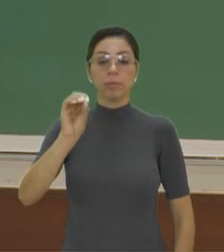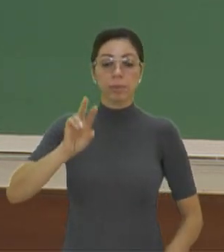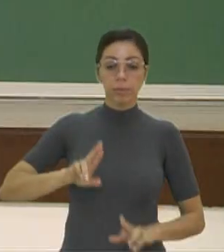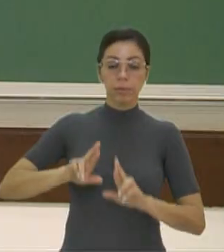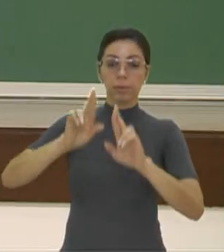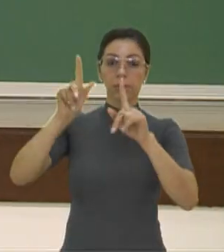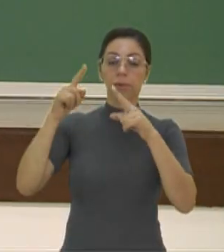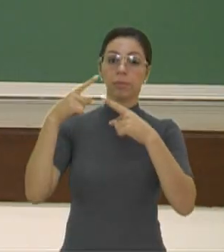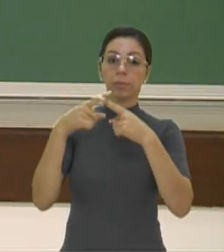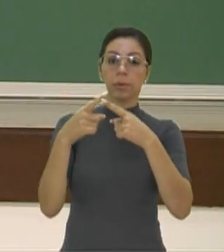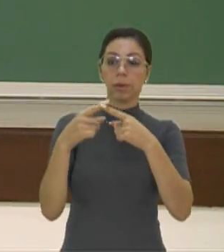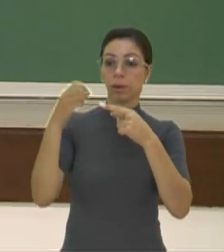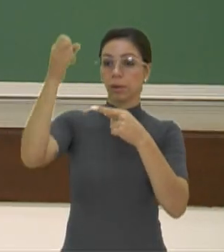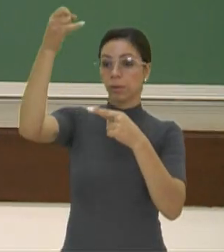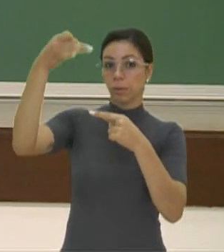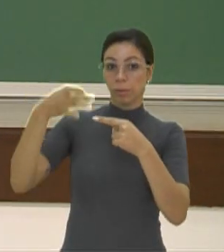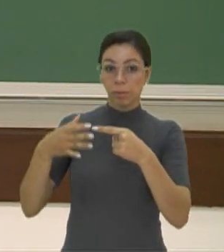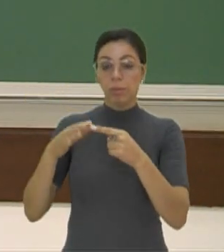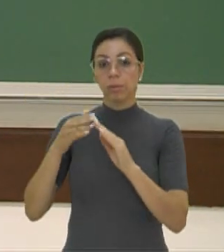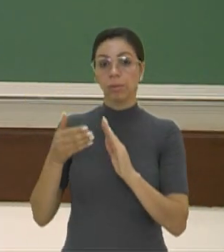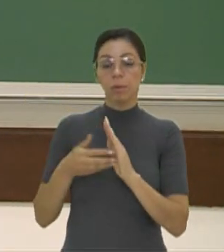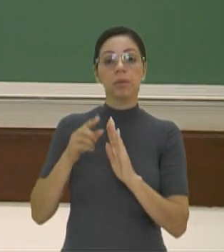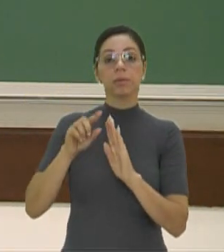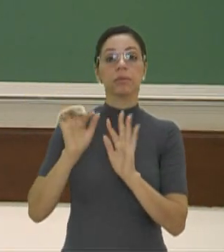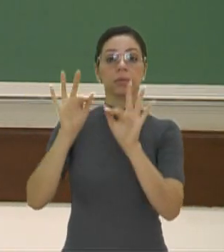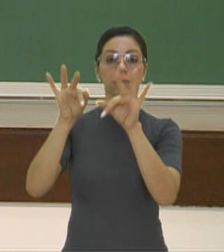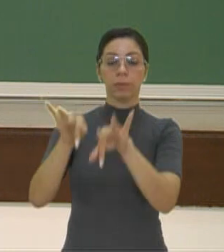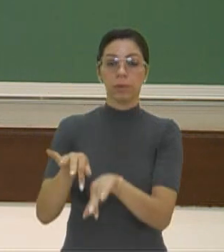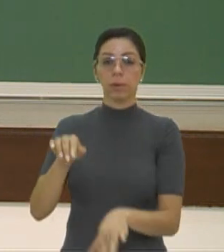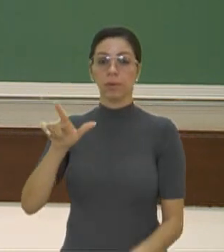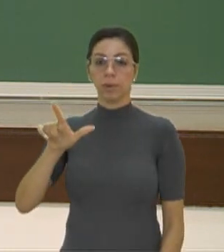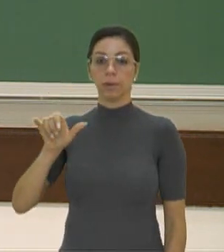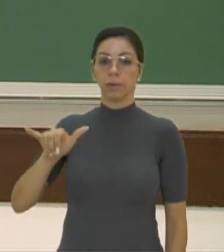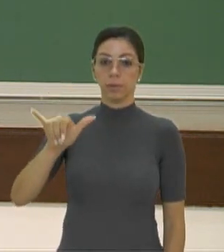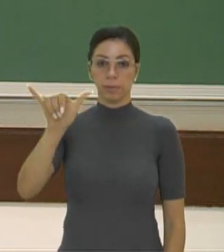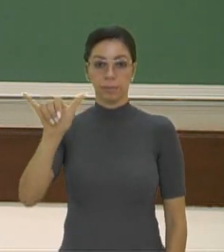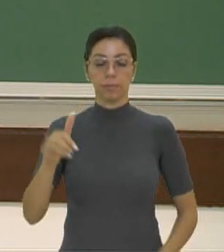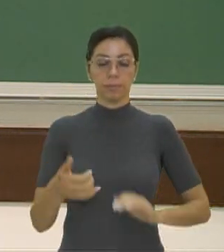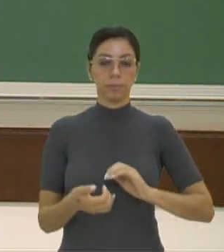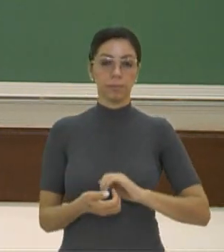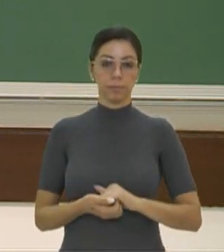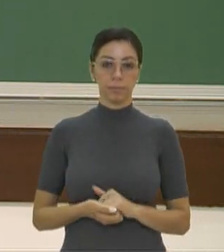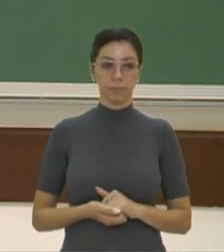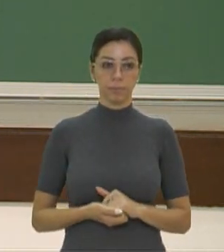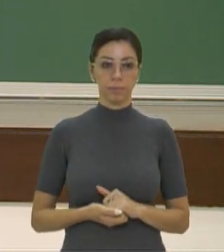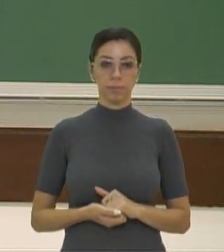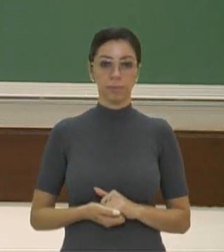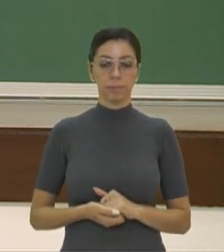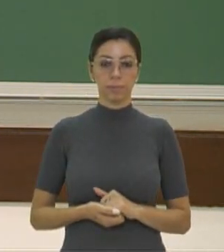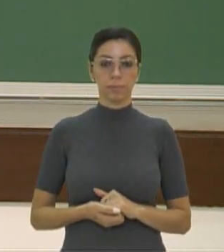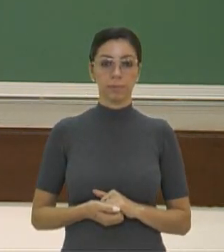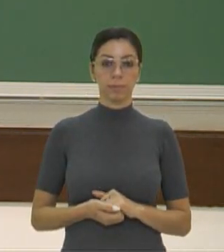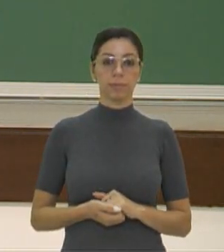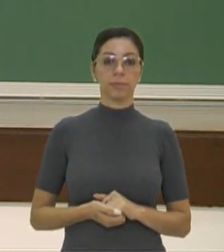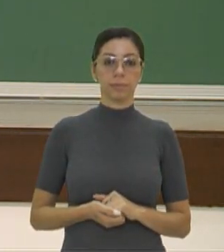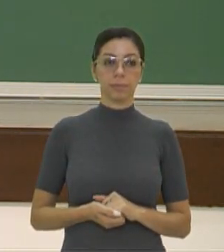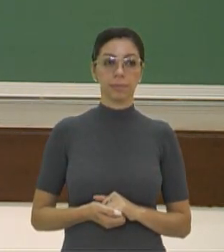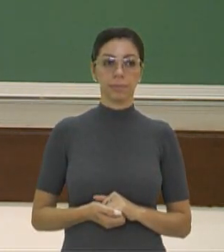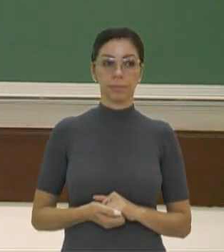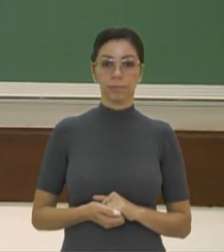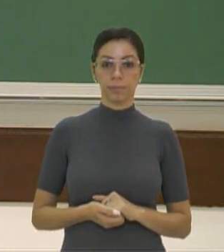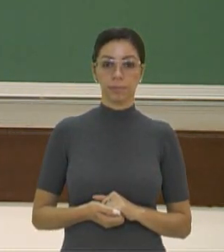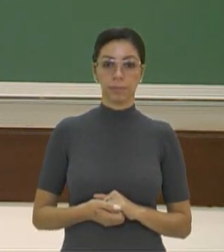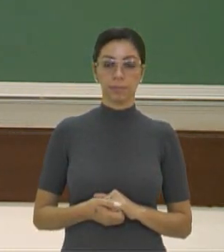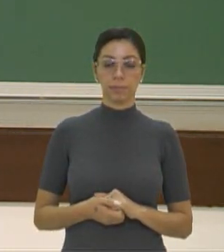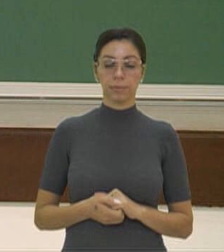com ly. Observem que, por exemplo, a expressão unintentional já tem um L,